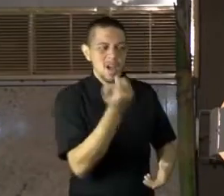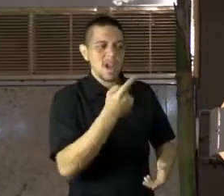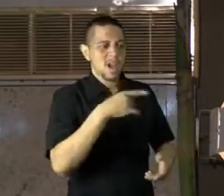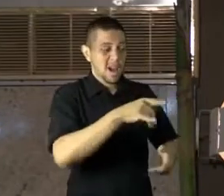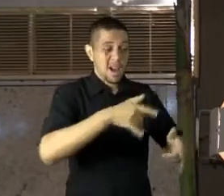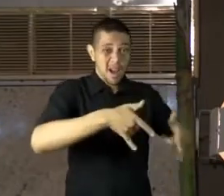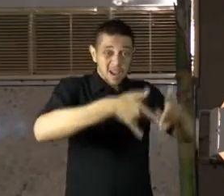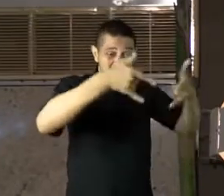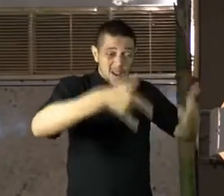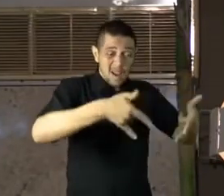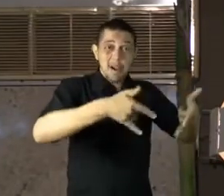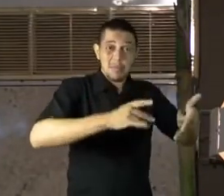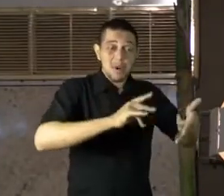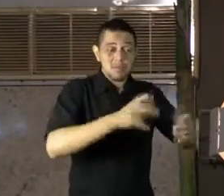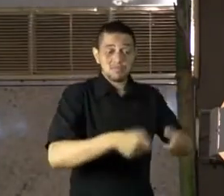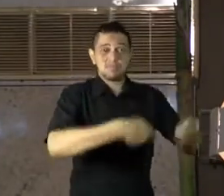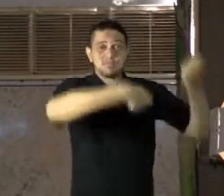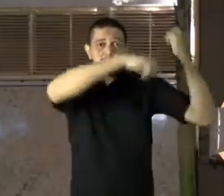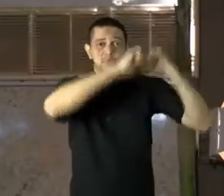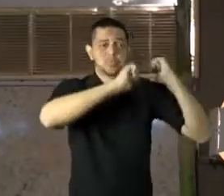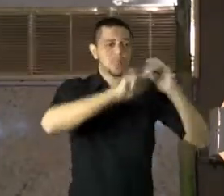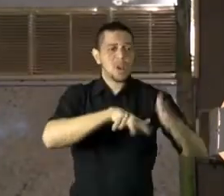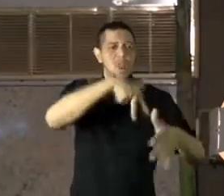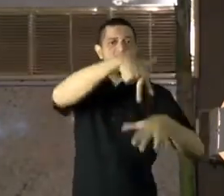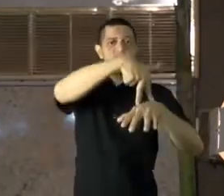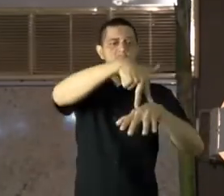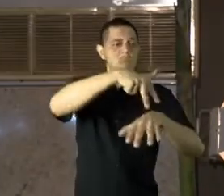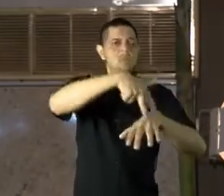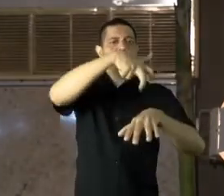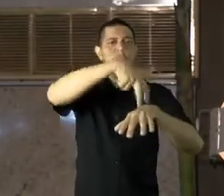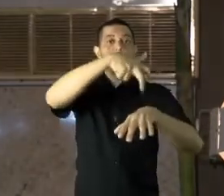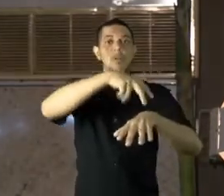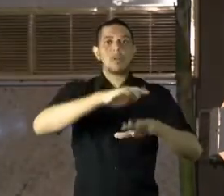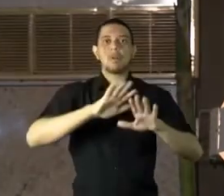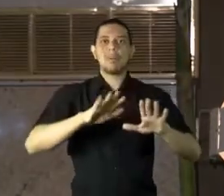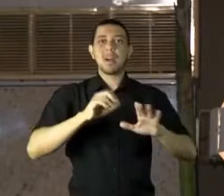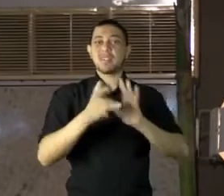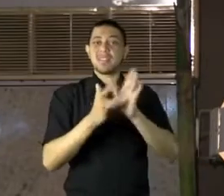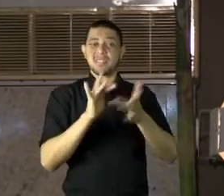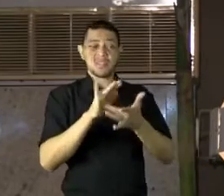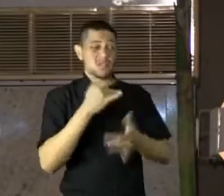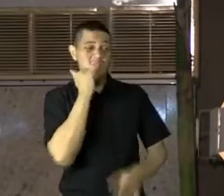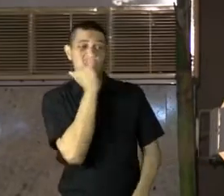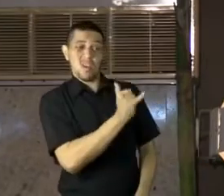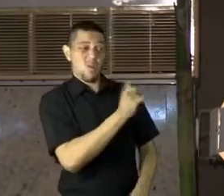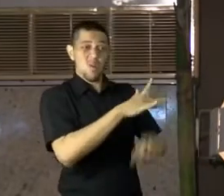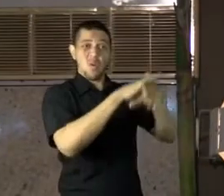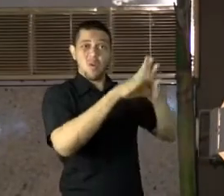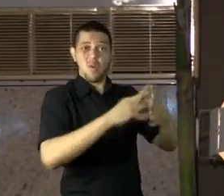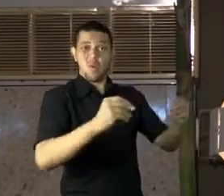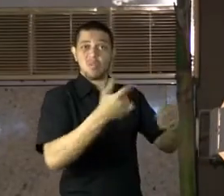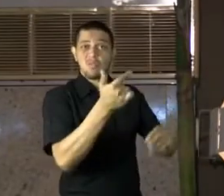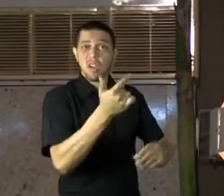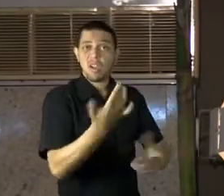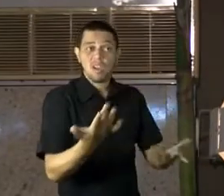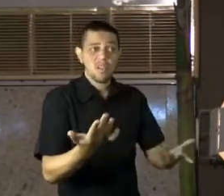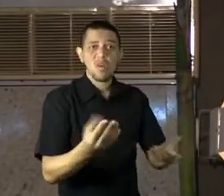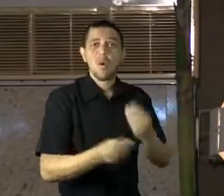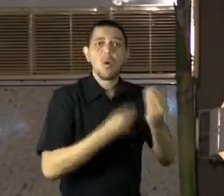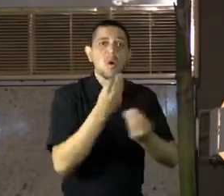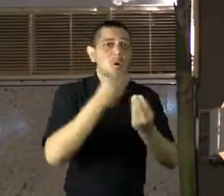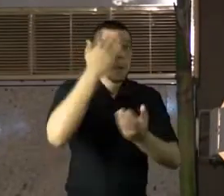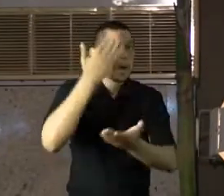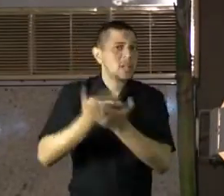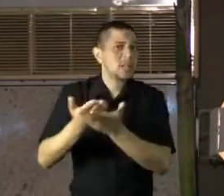com a sua perna completamente paralisadas sem vida não haveria Por que acreditar em Jesus não haveria porque ouvir